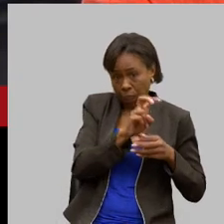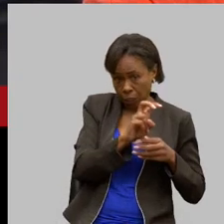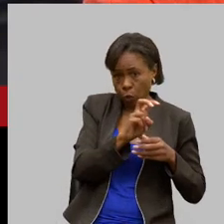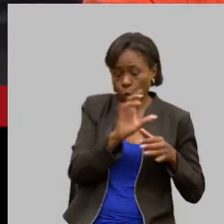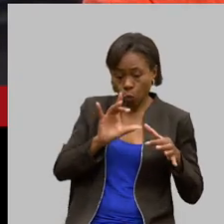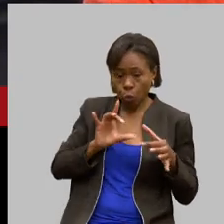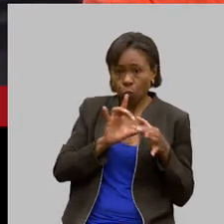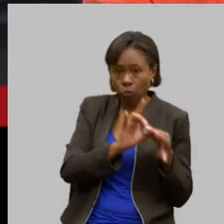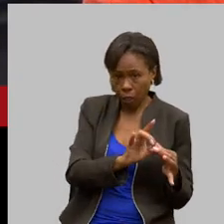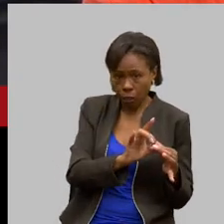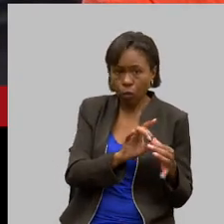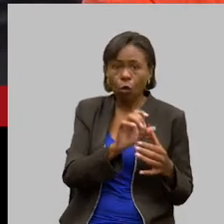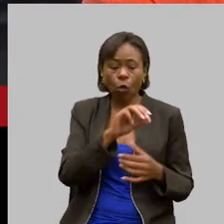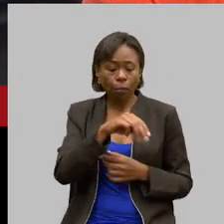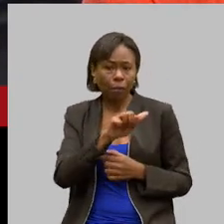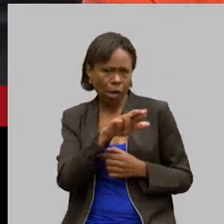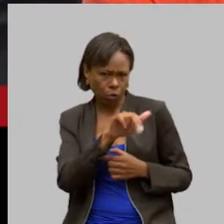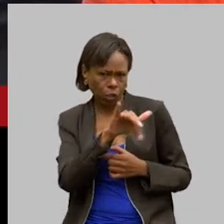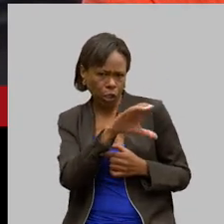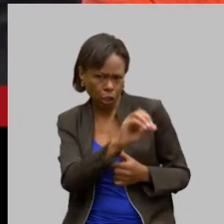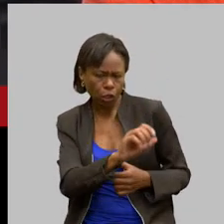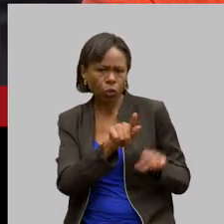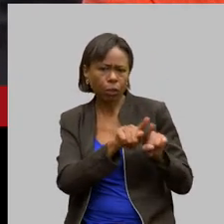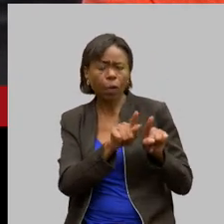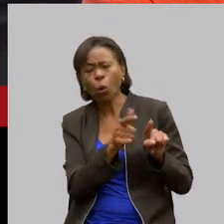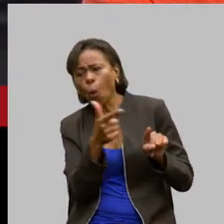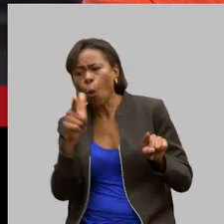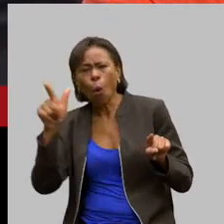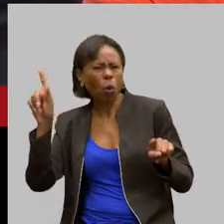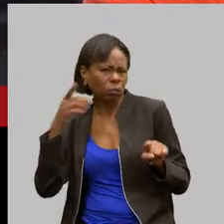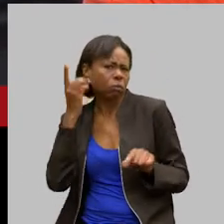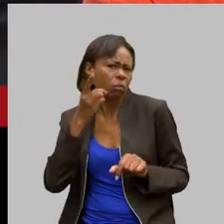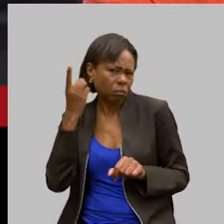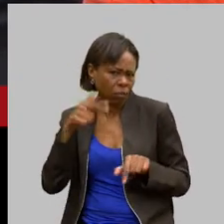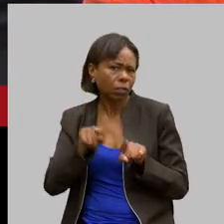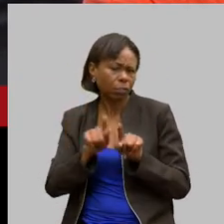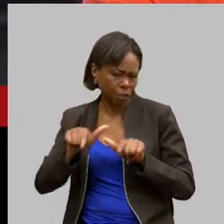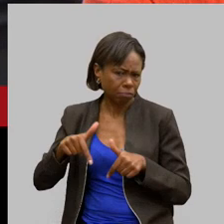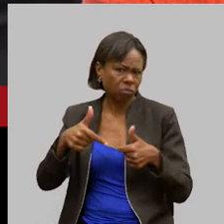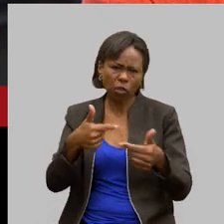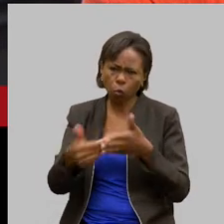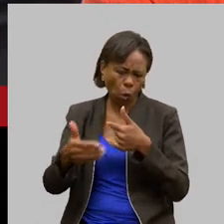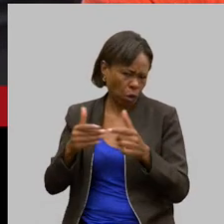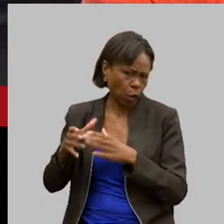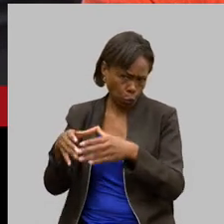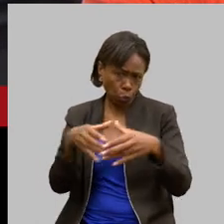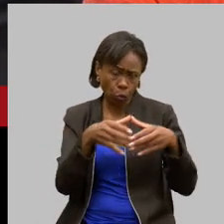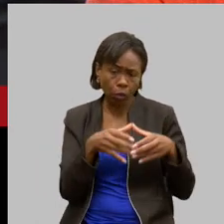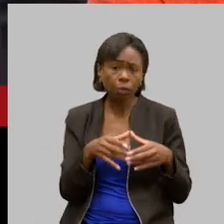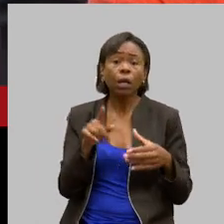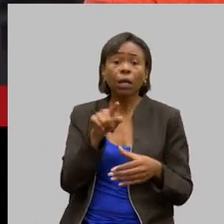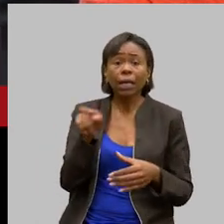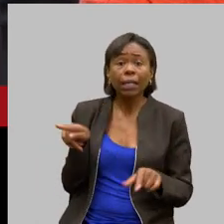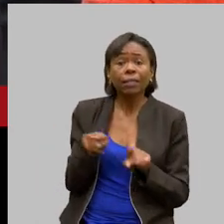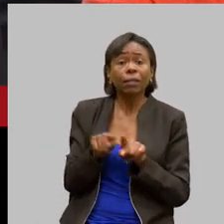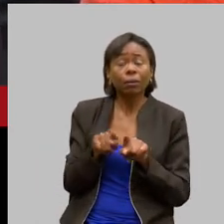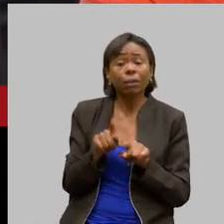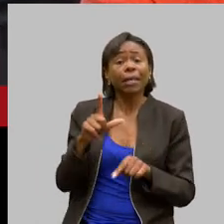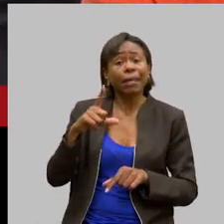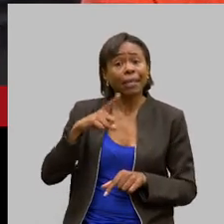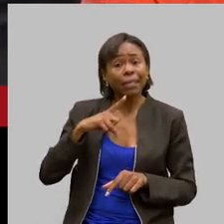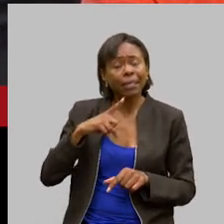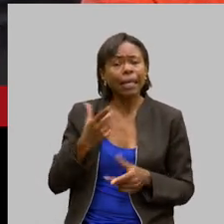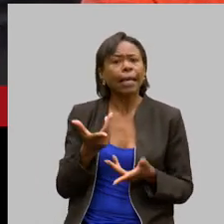Dr Maurício mas também outros deputados que atuam também independente de frente estão E tem também uma produção Legislativa